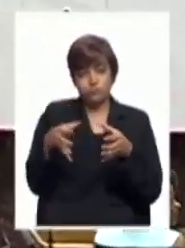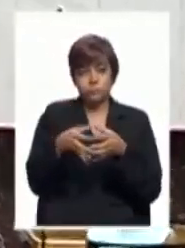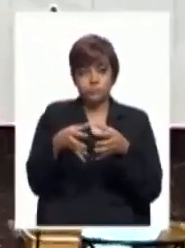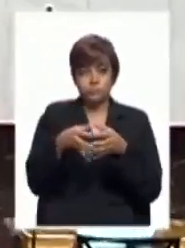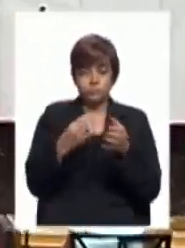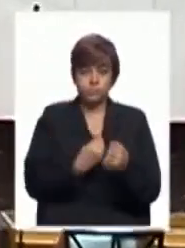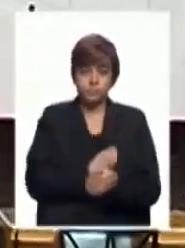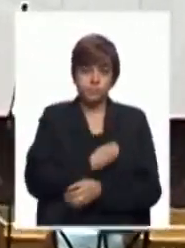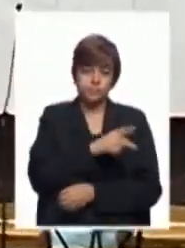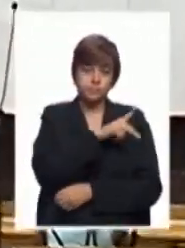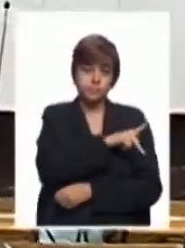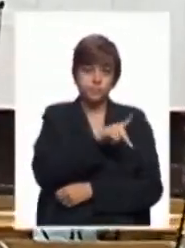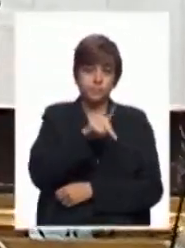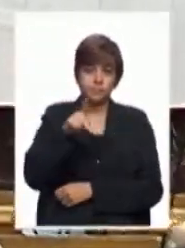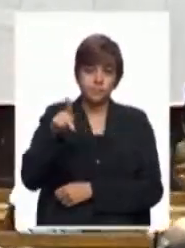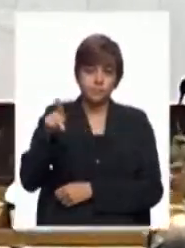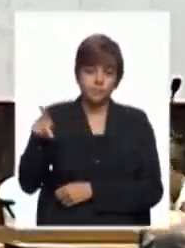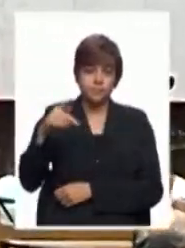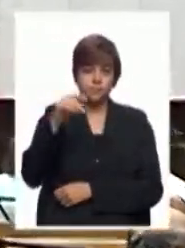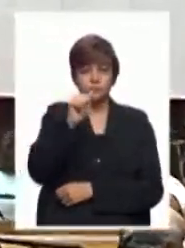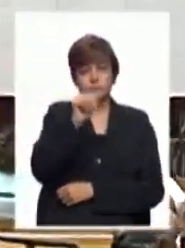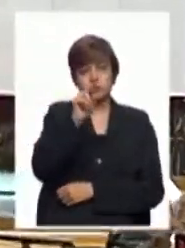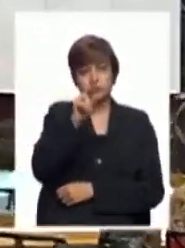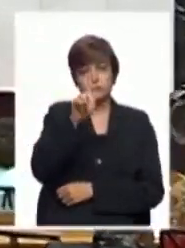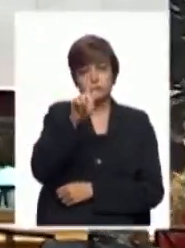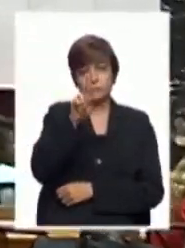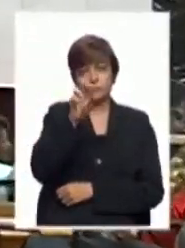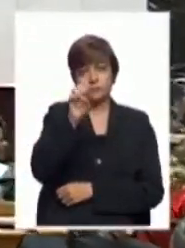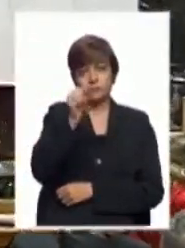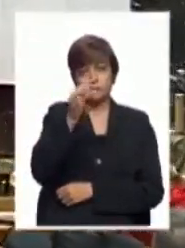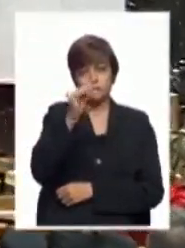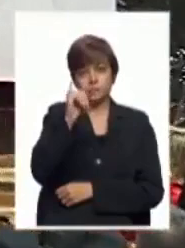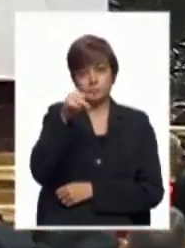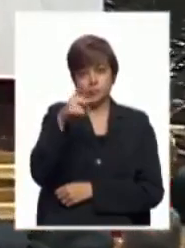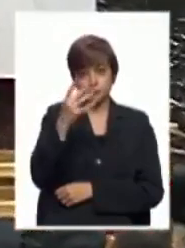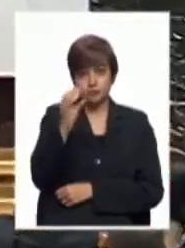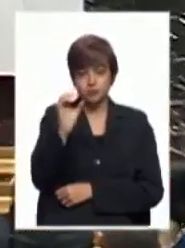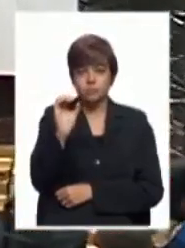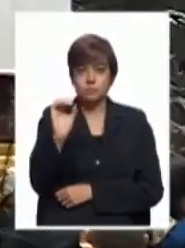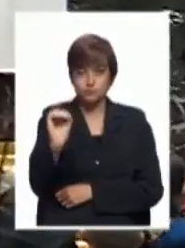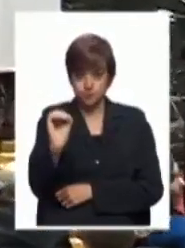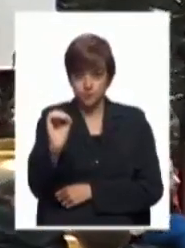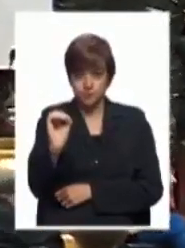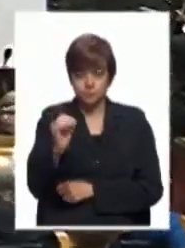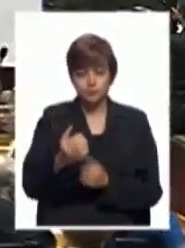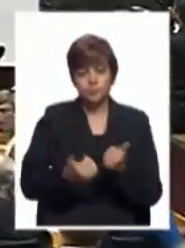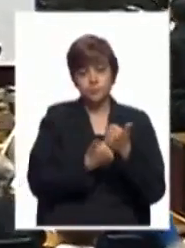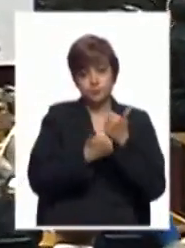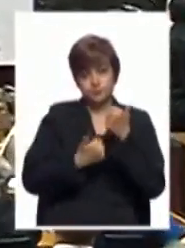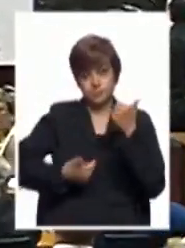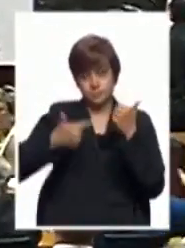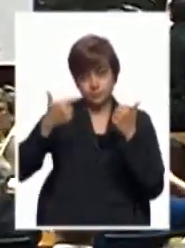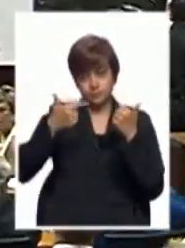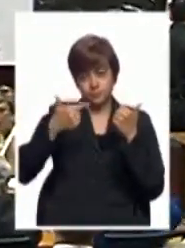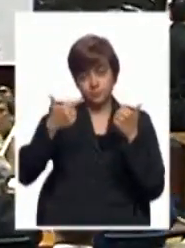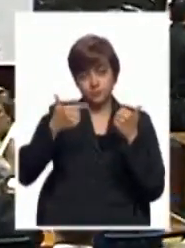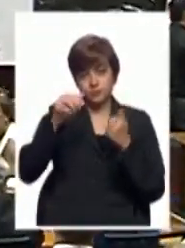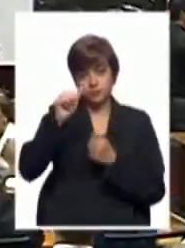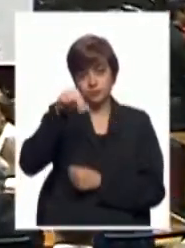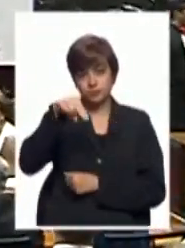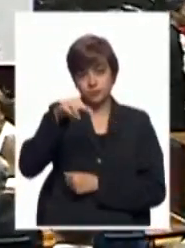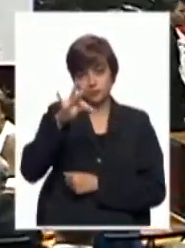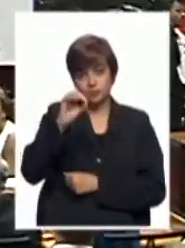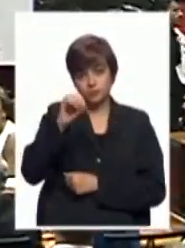à presidência da mesa o deputado Agostinho Patrus, do PV, para vice-presidente o deputado Antônio